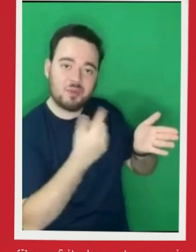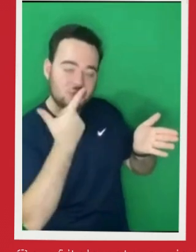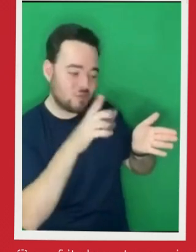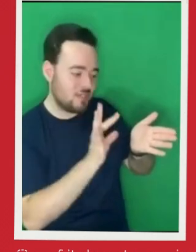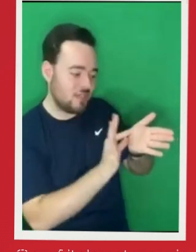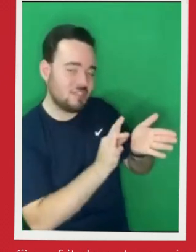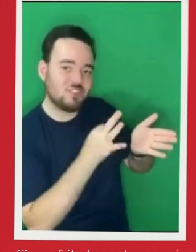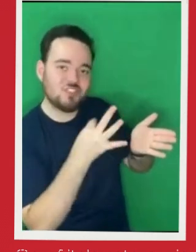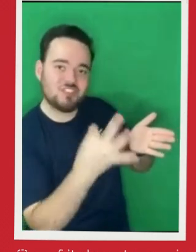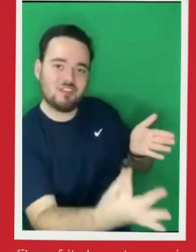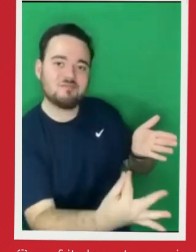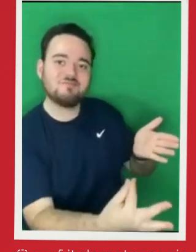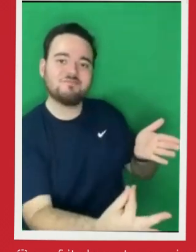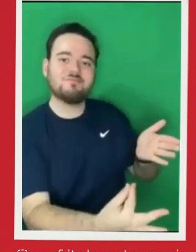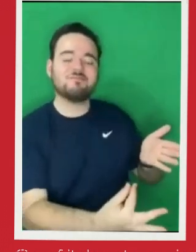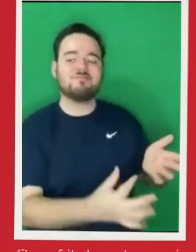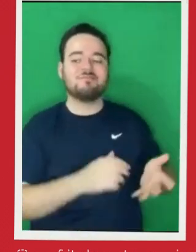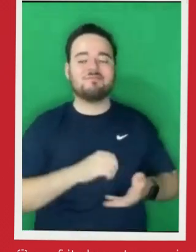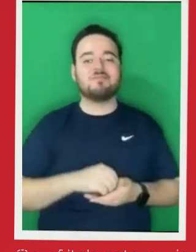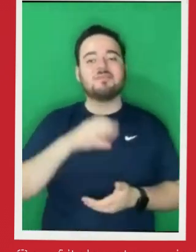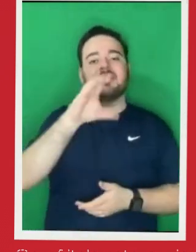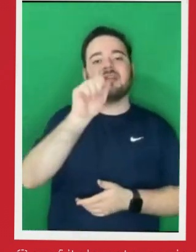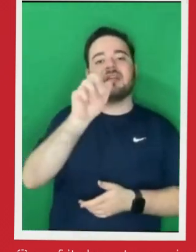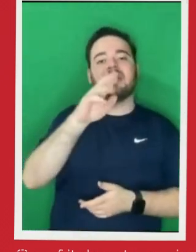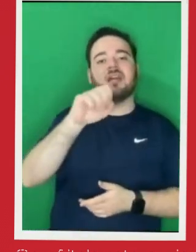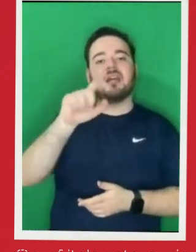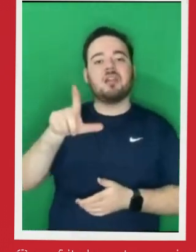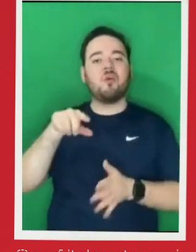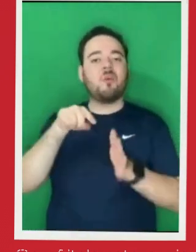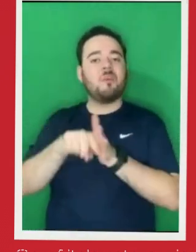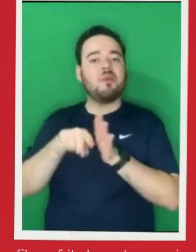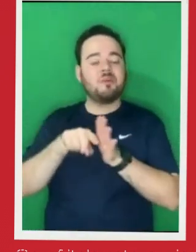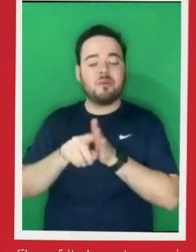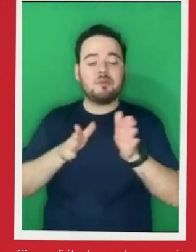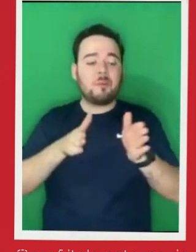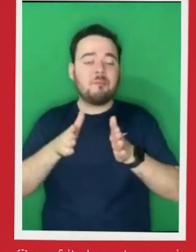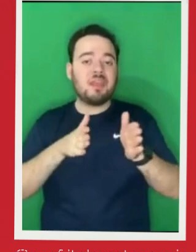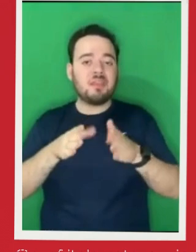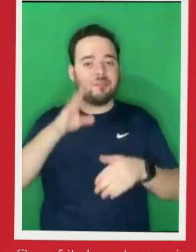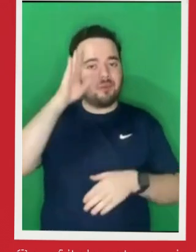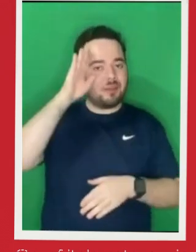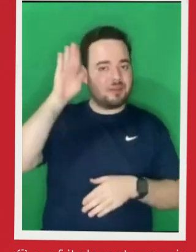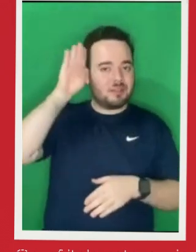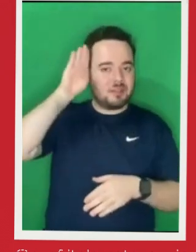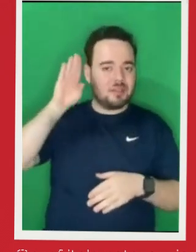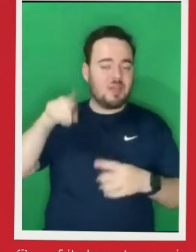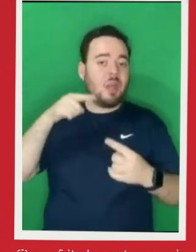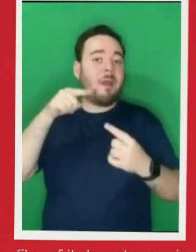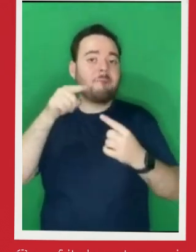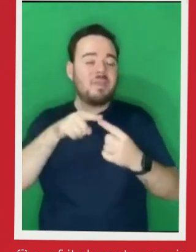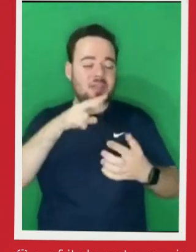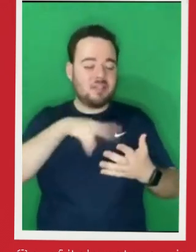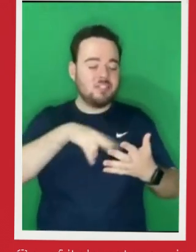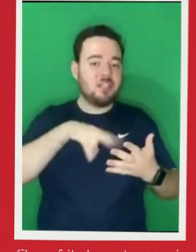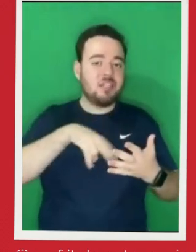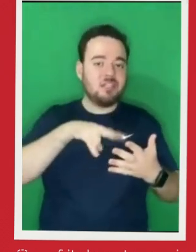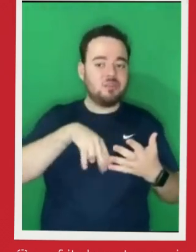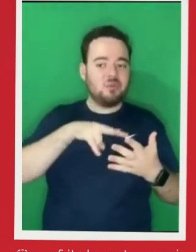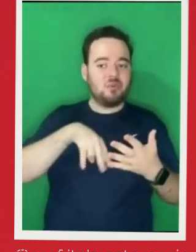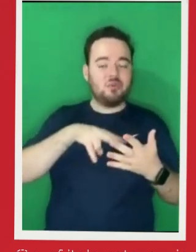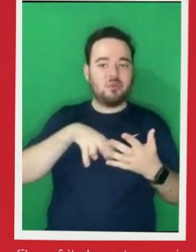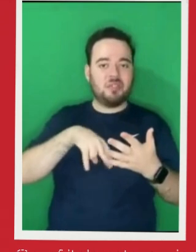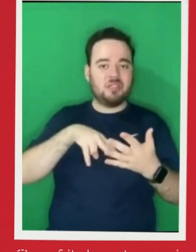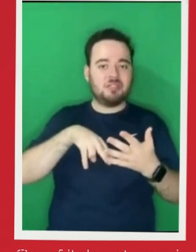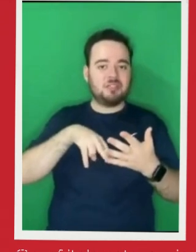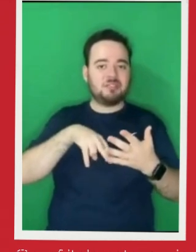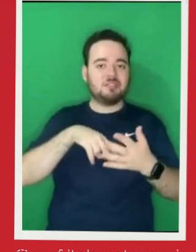machucar o texto. A Carol pergunta, nos prazos acadêmicos, você acha que fazer a meta de leitura por quantidade de páginas pode ser melhor que a